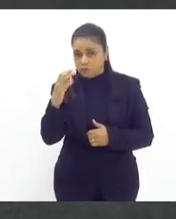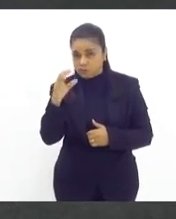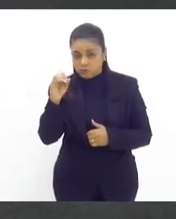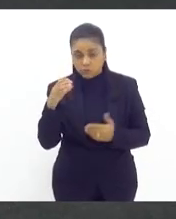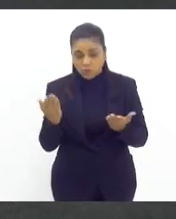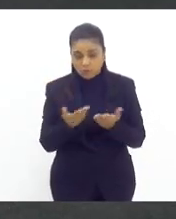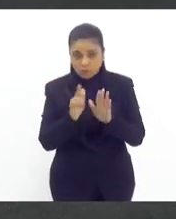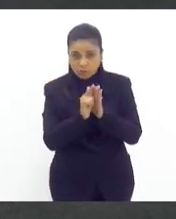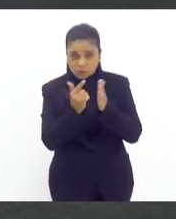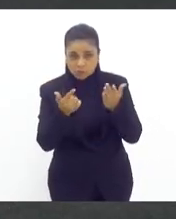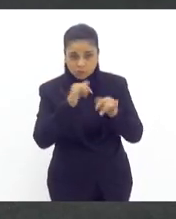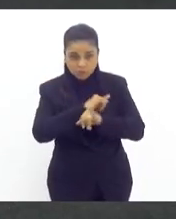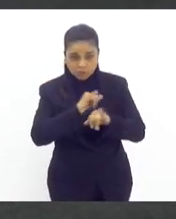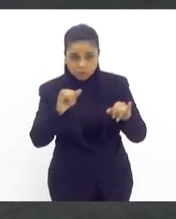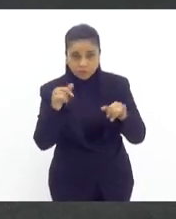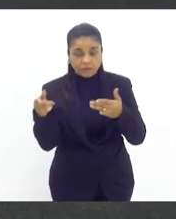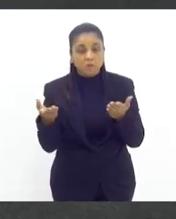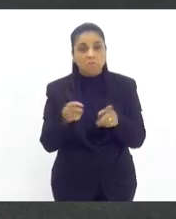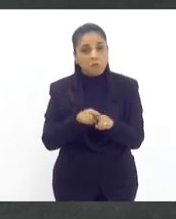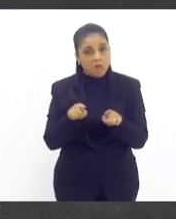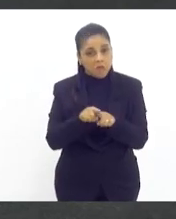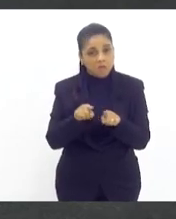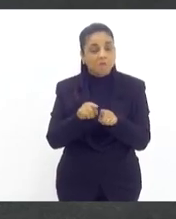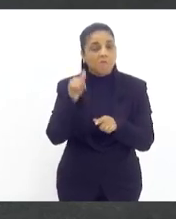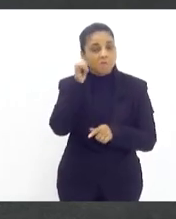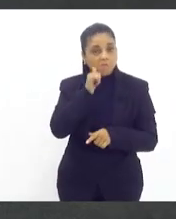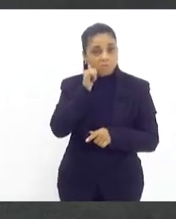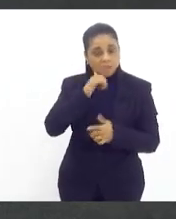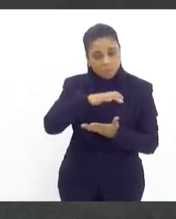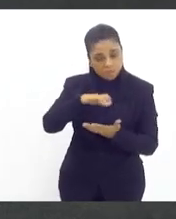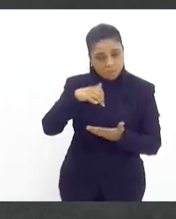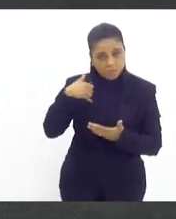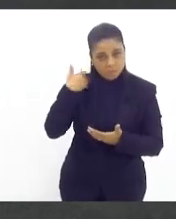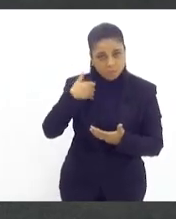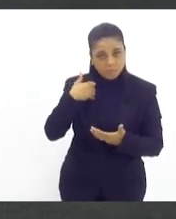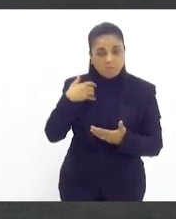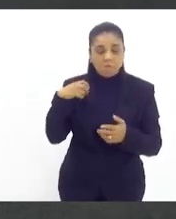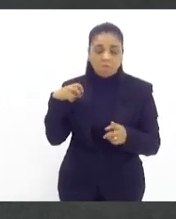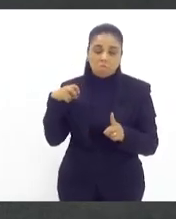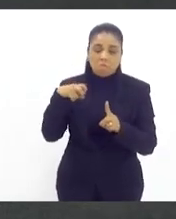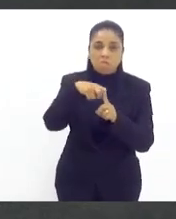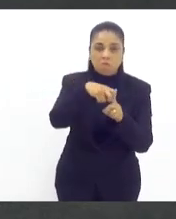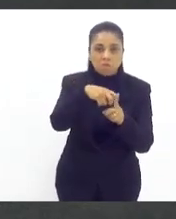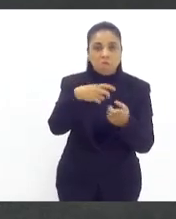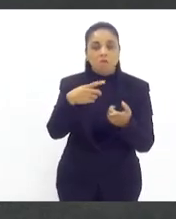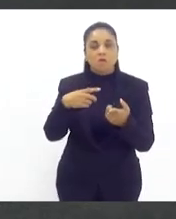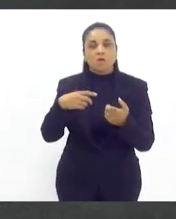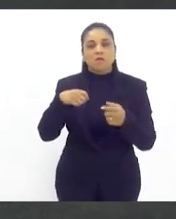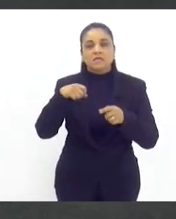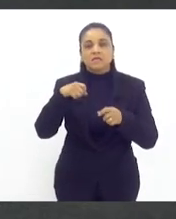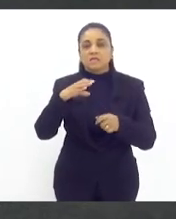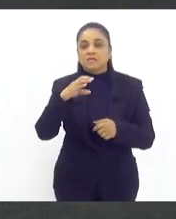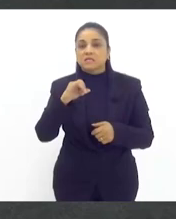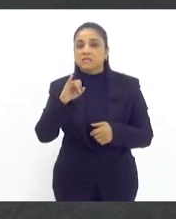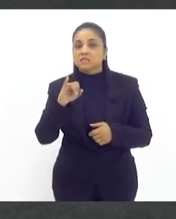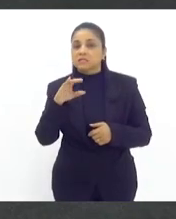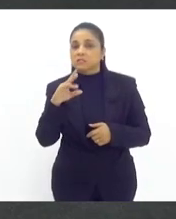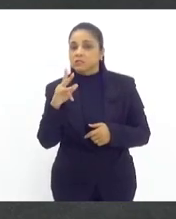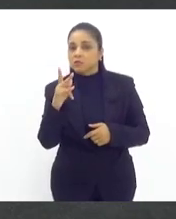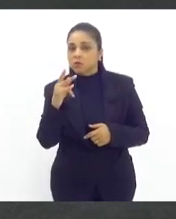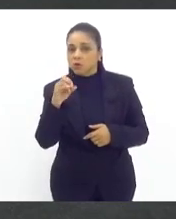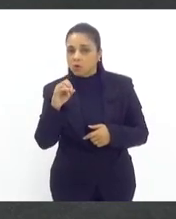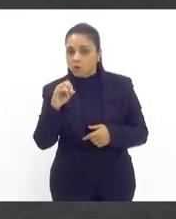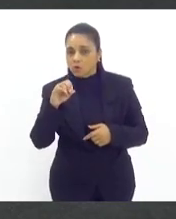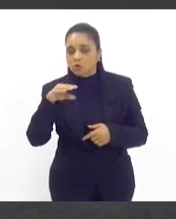na Avenida Nossa Senhora de Copacabana foi atropelada por um círculo motor a prefeitura do Rio tomou iniciativa